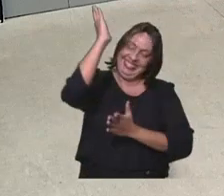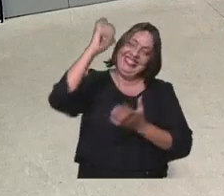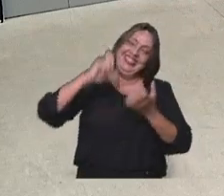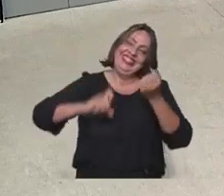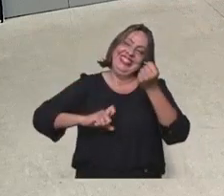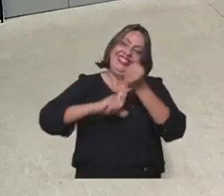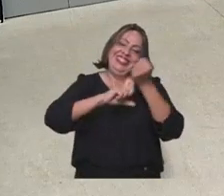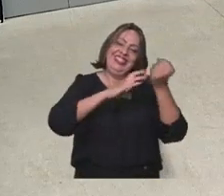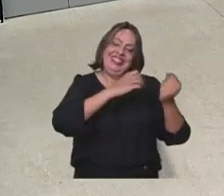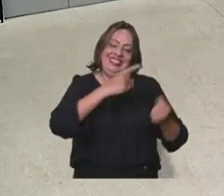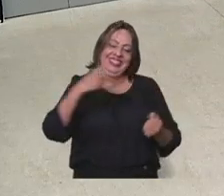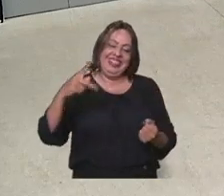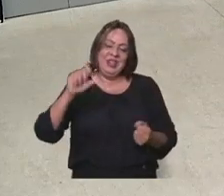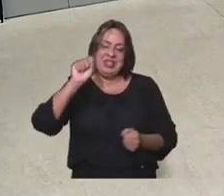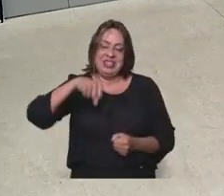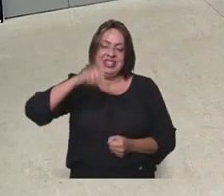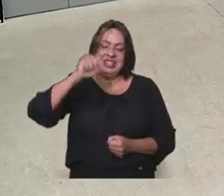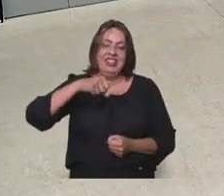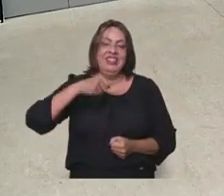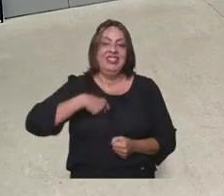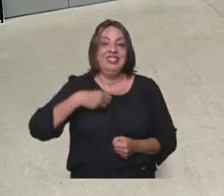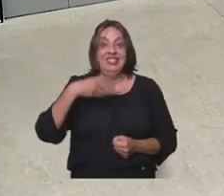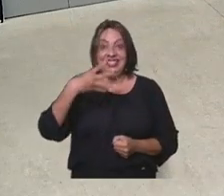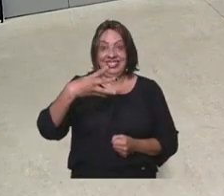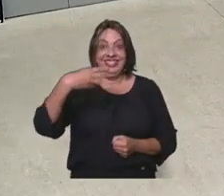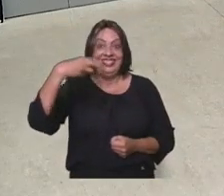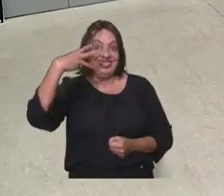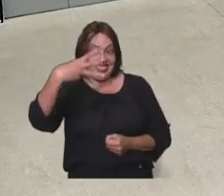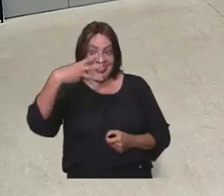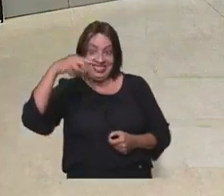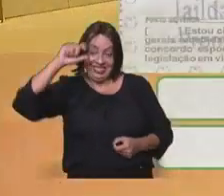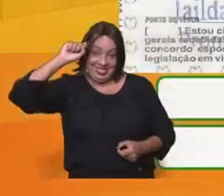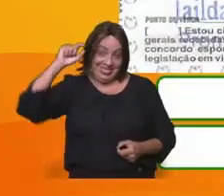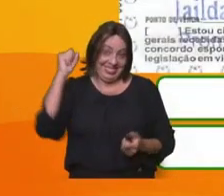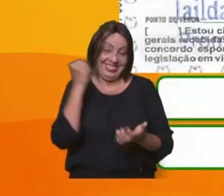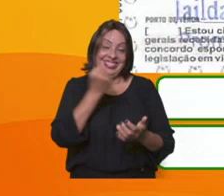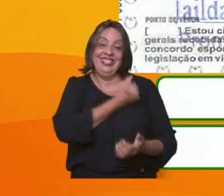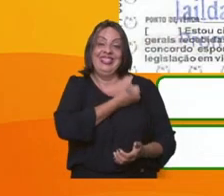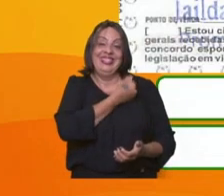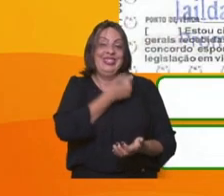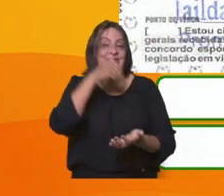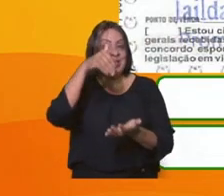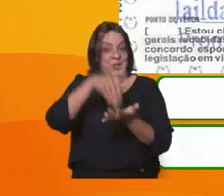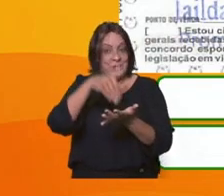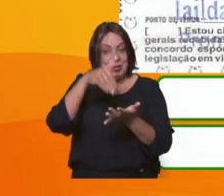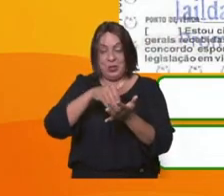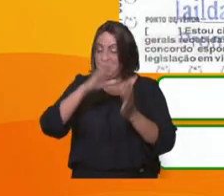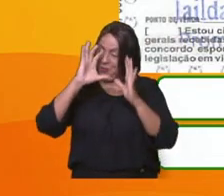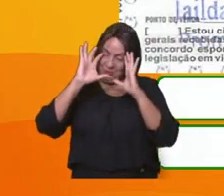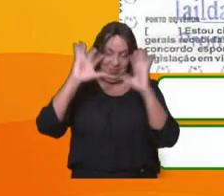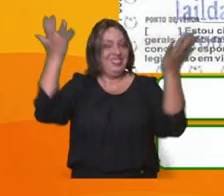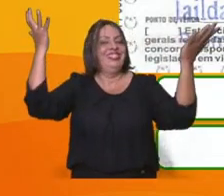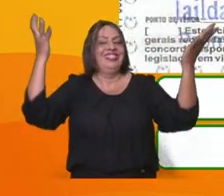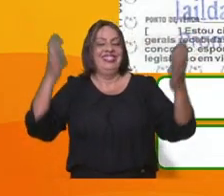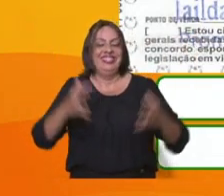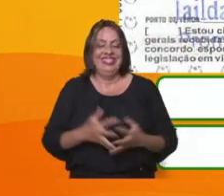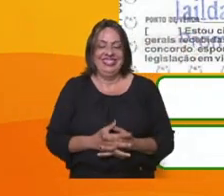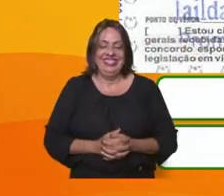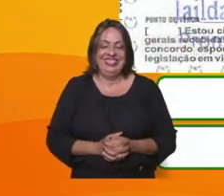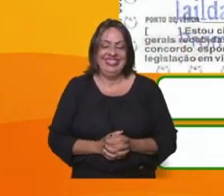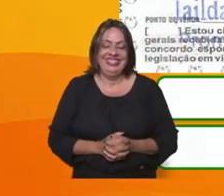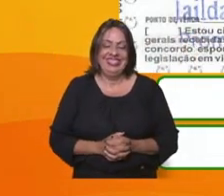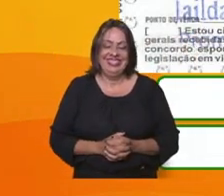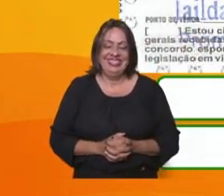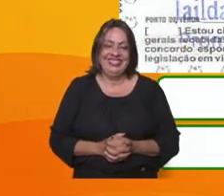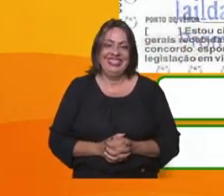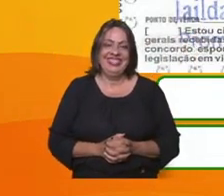Caju Cap, sim! 43 foi a última bolinha e foi a que deu aí o prêmio.